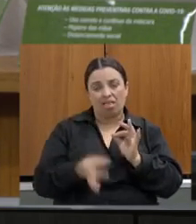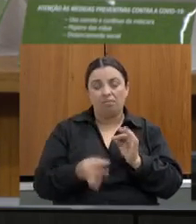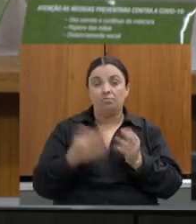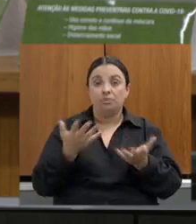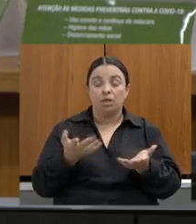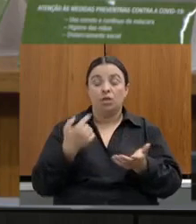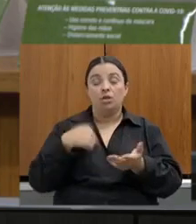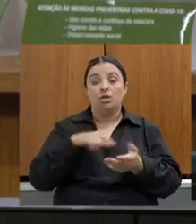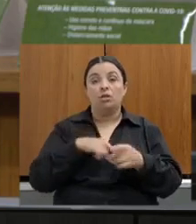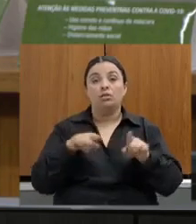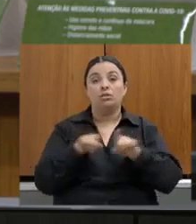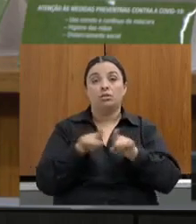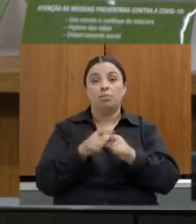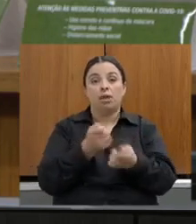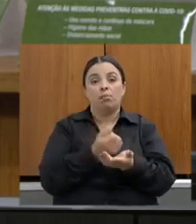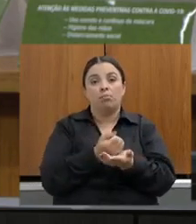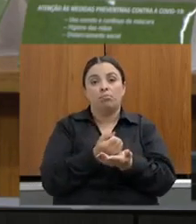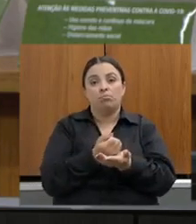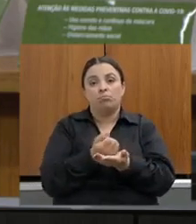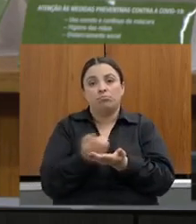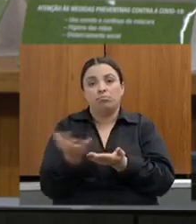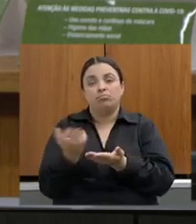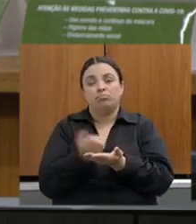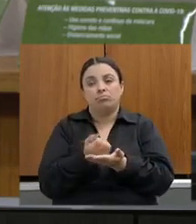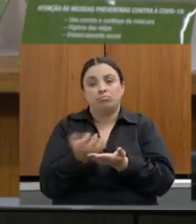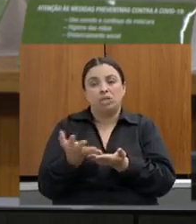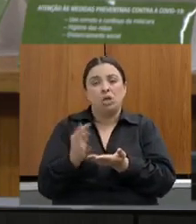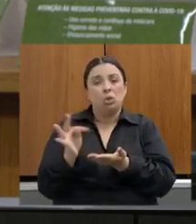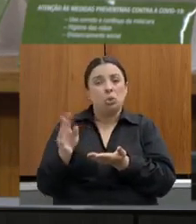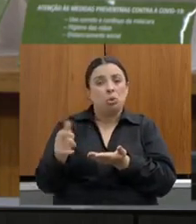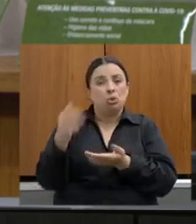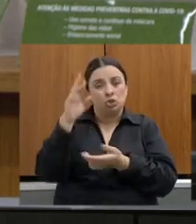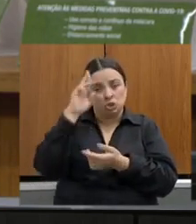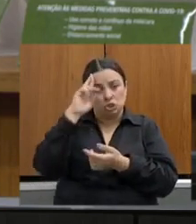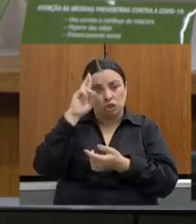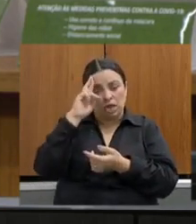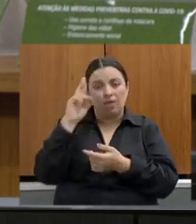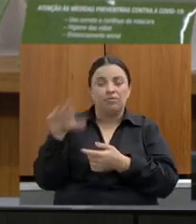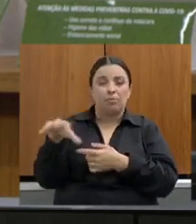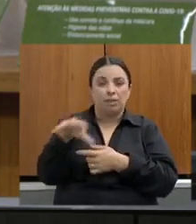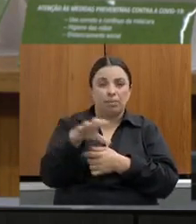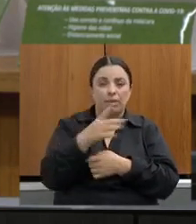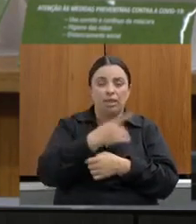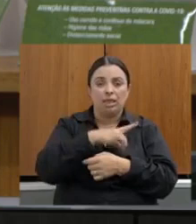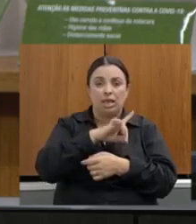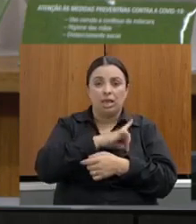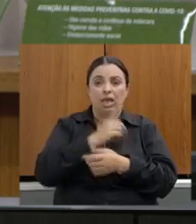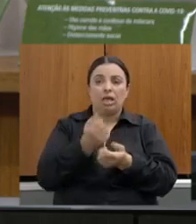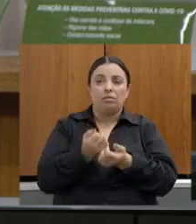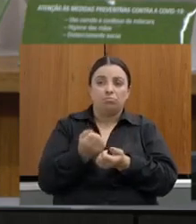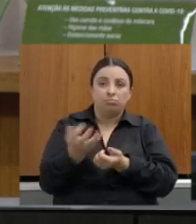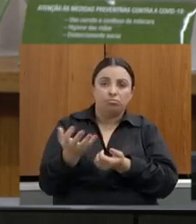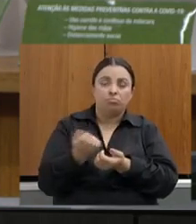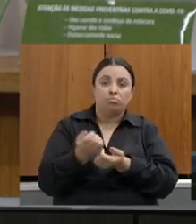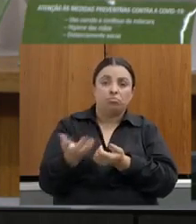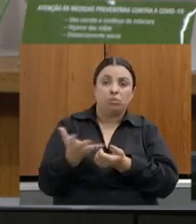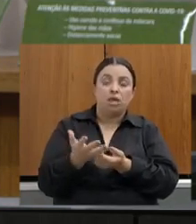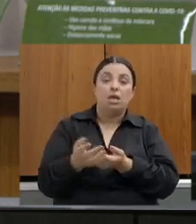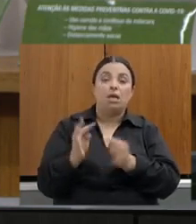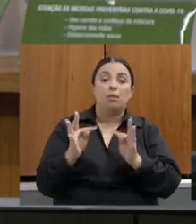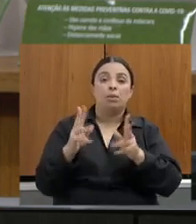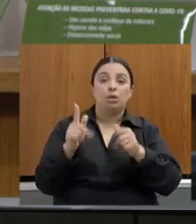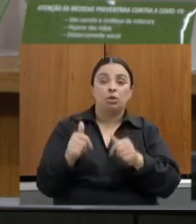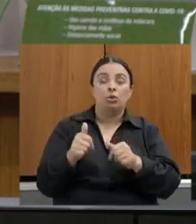para todos os dois chefes de apartamento Delegados regionais e tem solução que chegar a ponta a todos os policiais